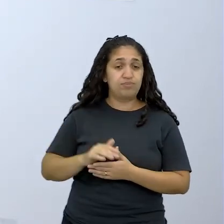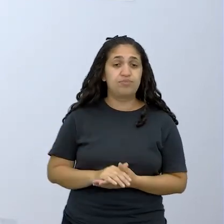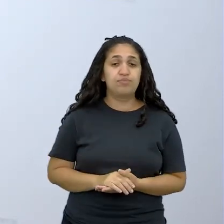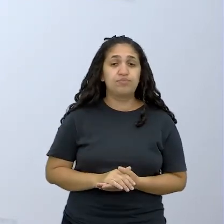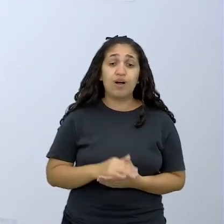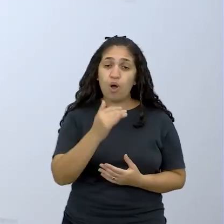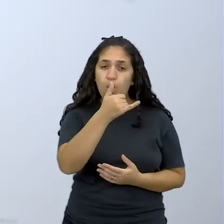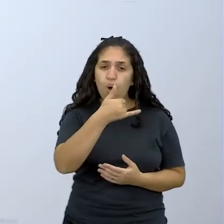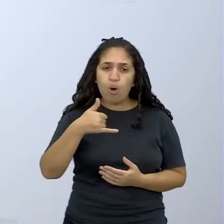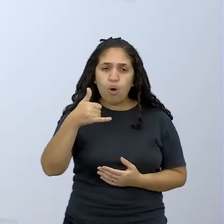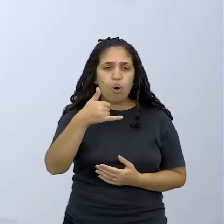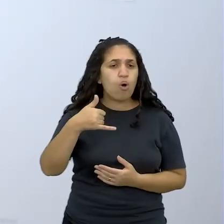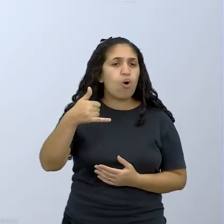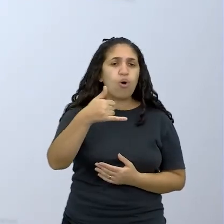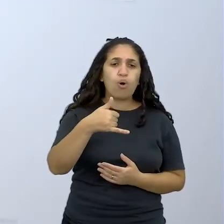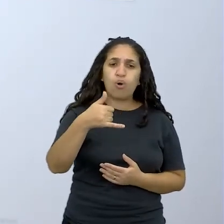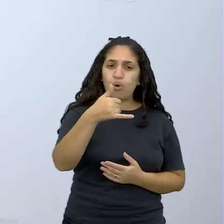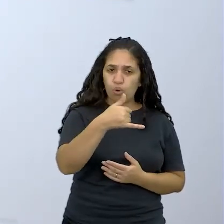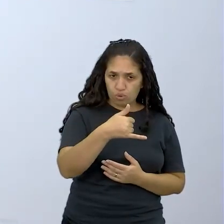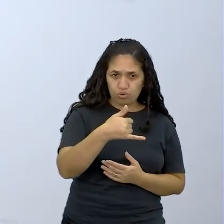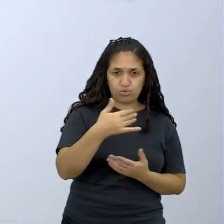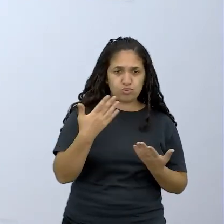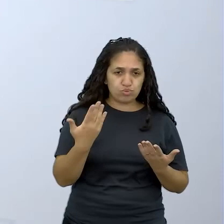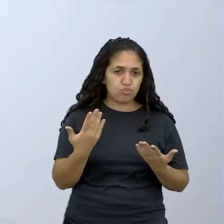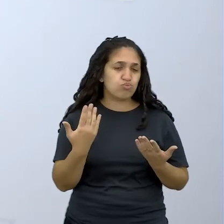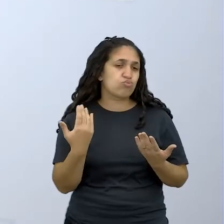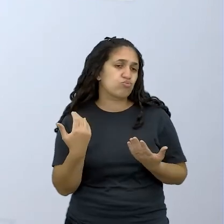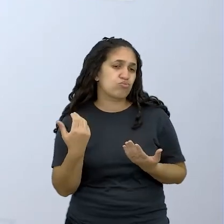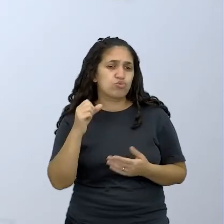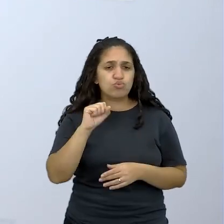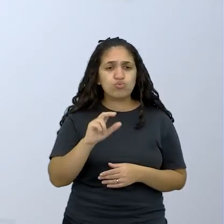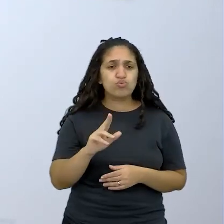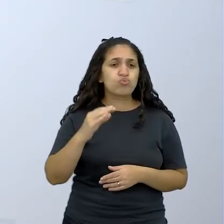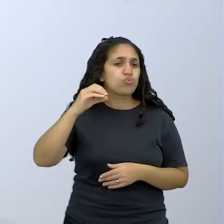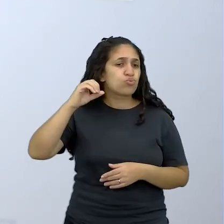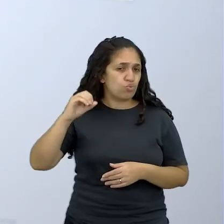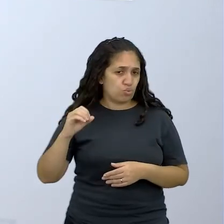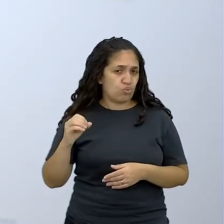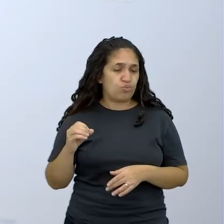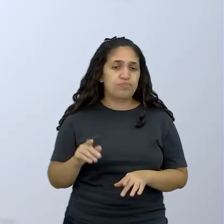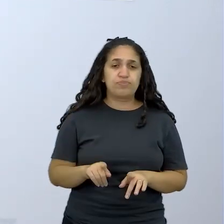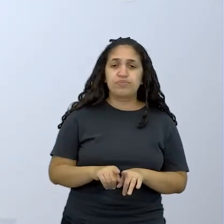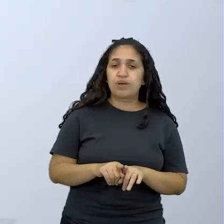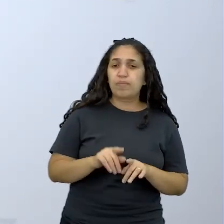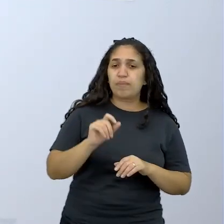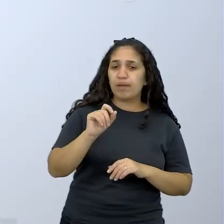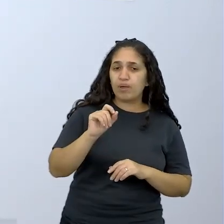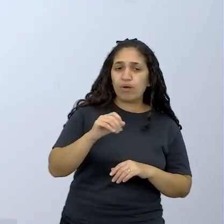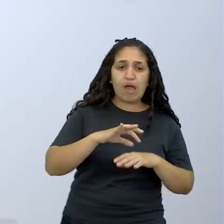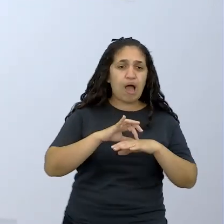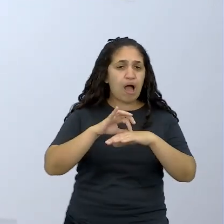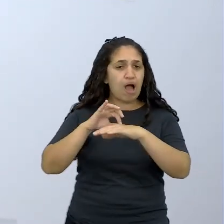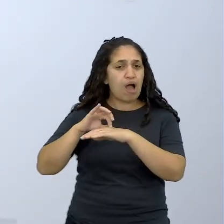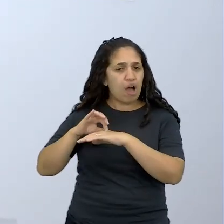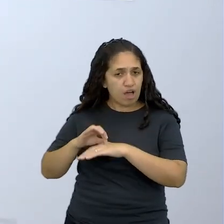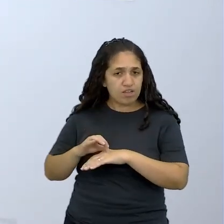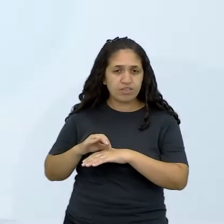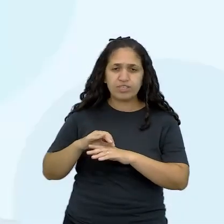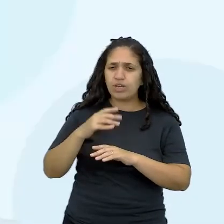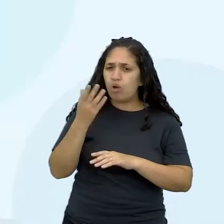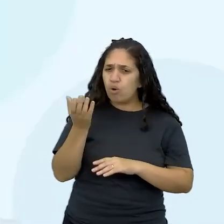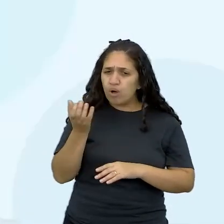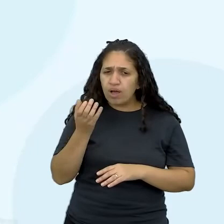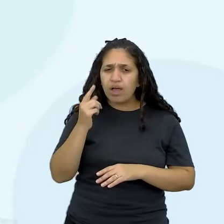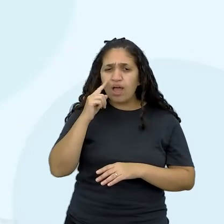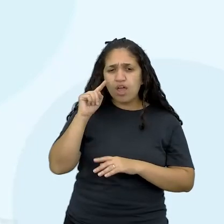dos óleos, né, dos sucos. A gente entra ali também na questão das carnes. Algo que eu queria